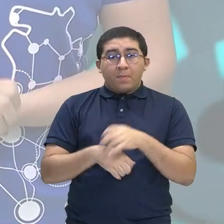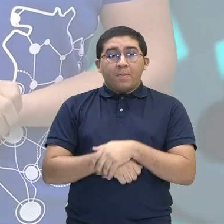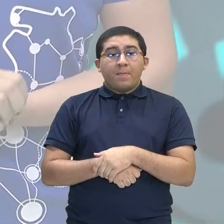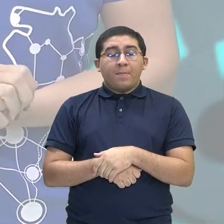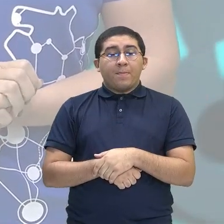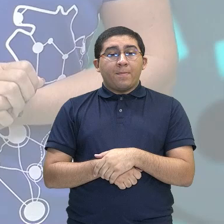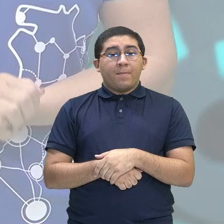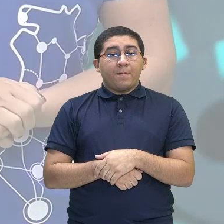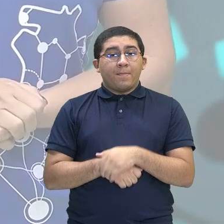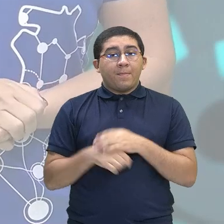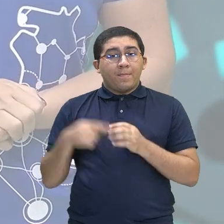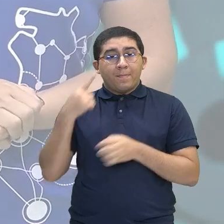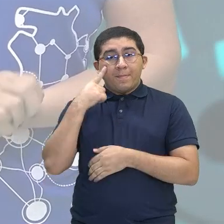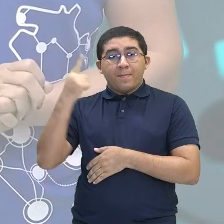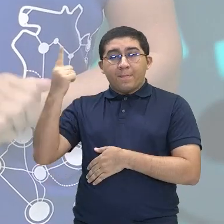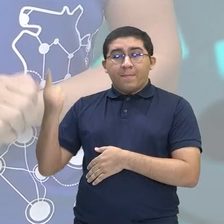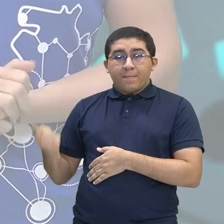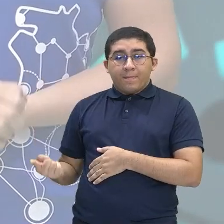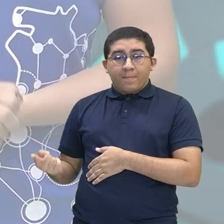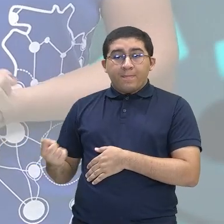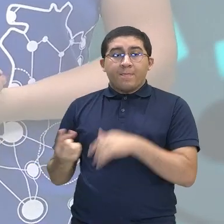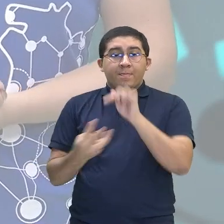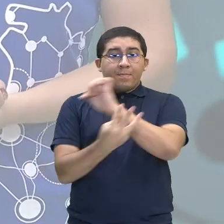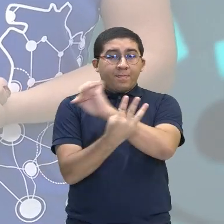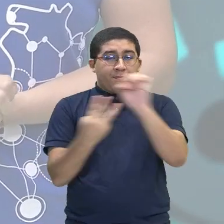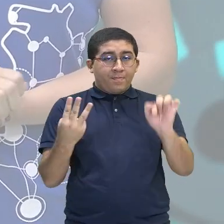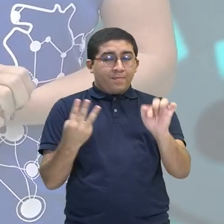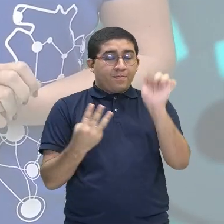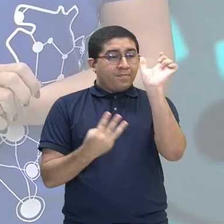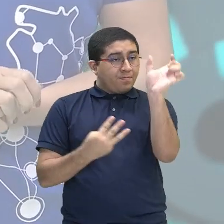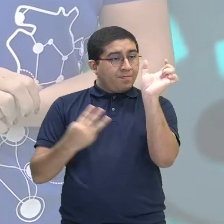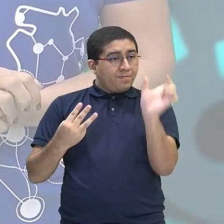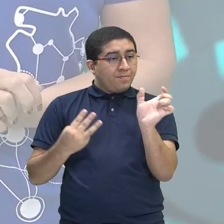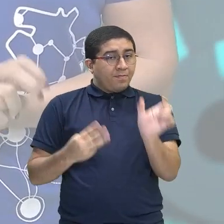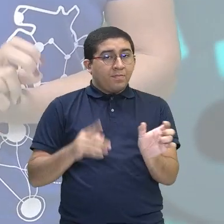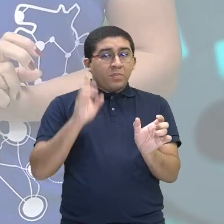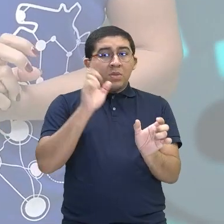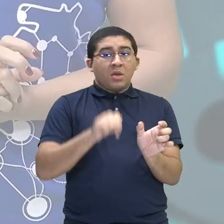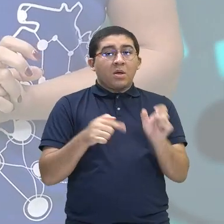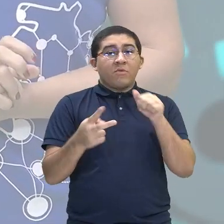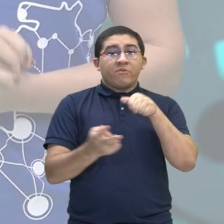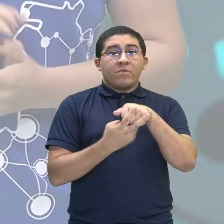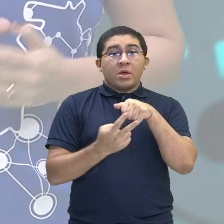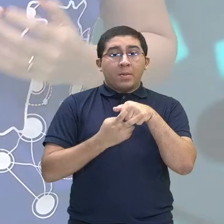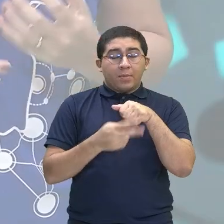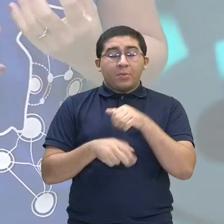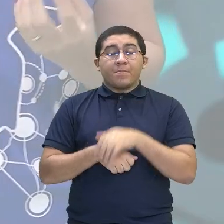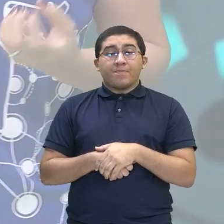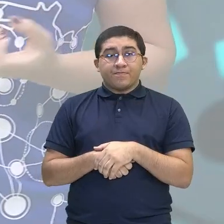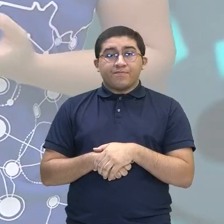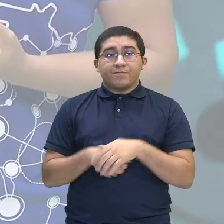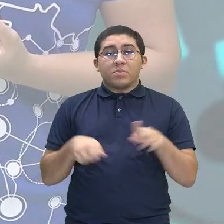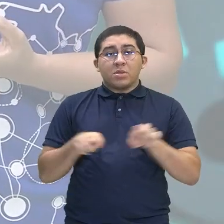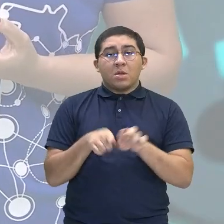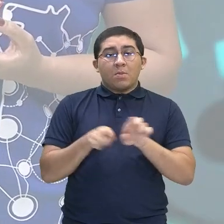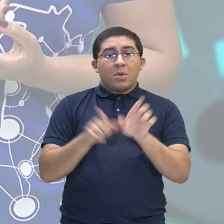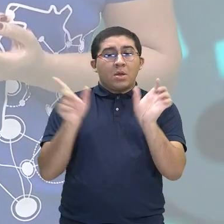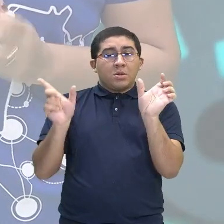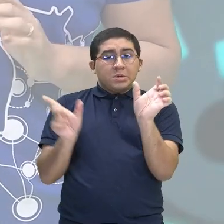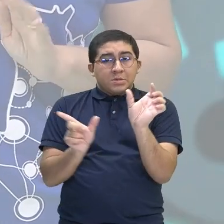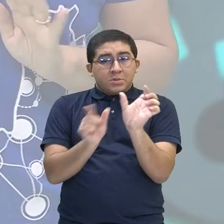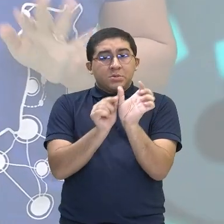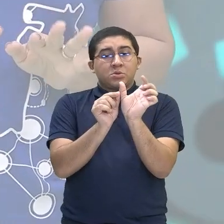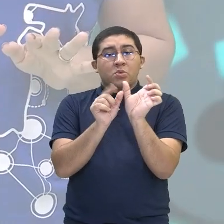play, work e open. Play, work e open são verbos e eu vou acrescentar o